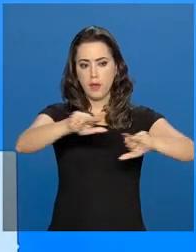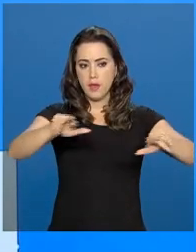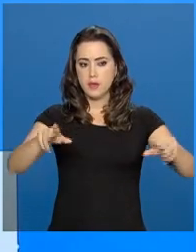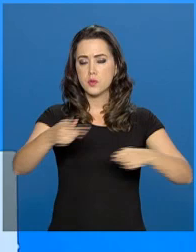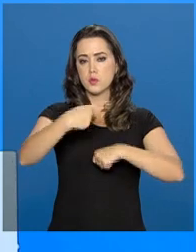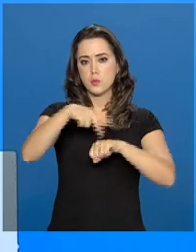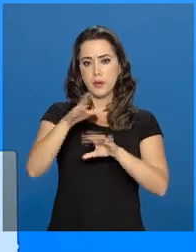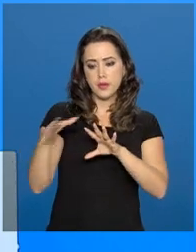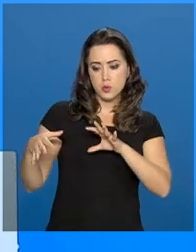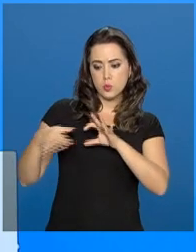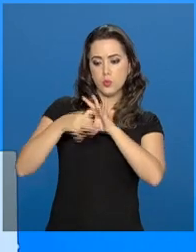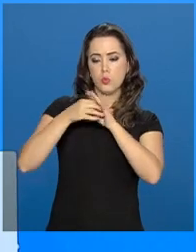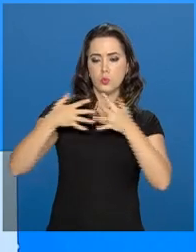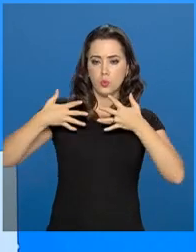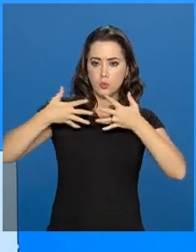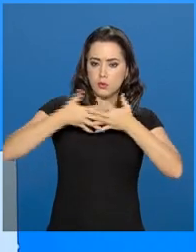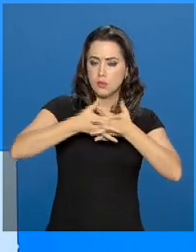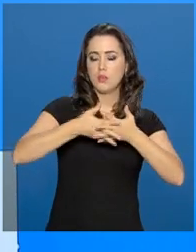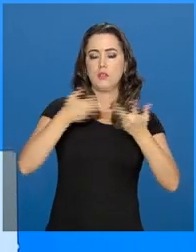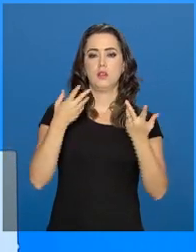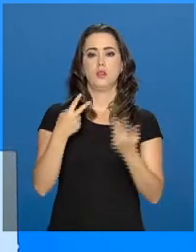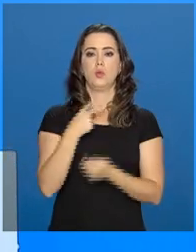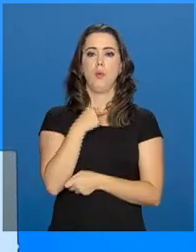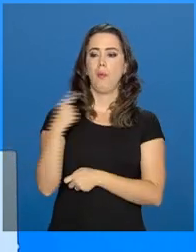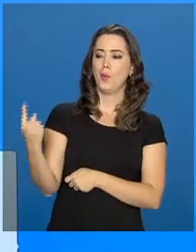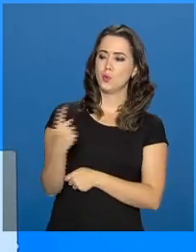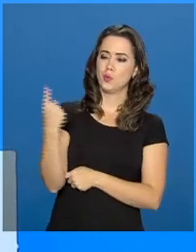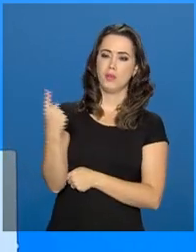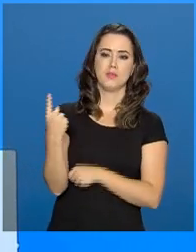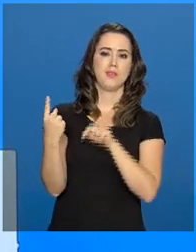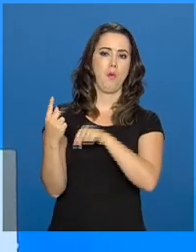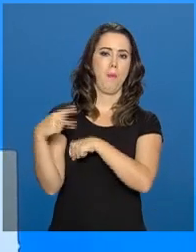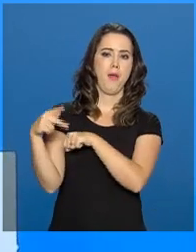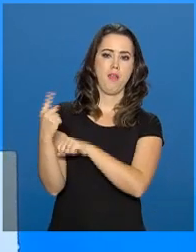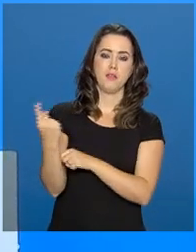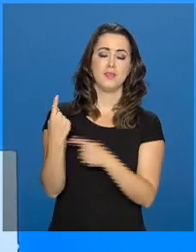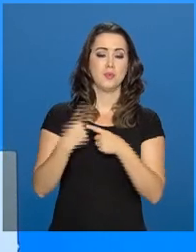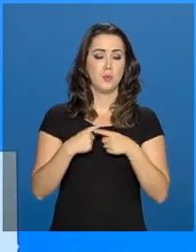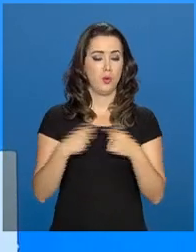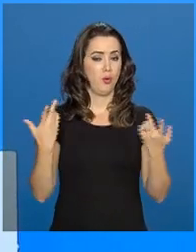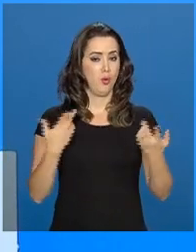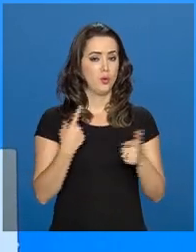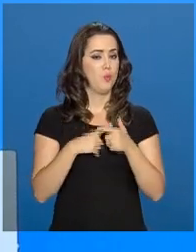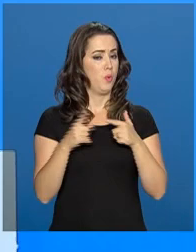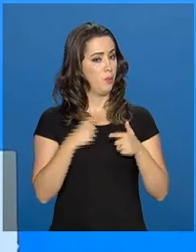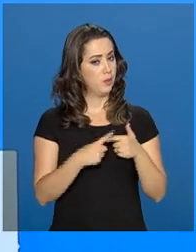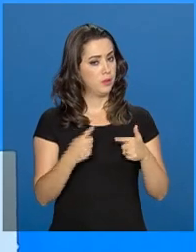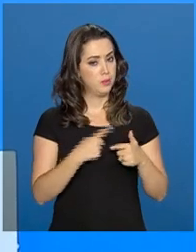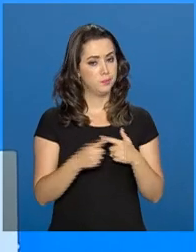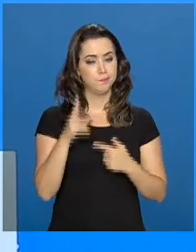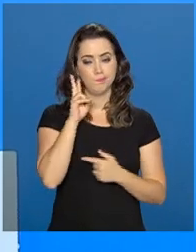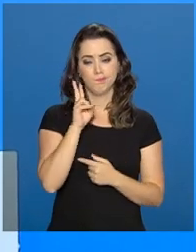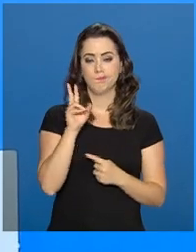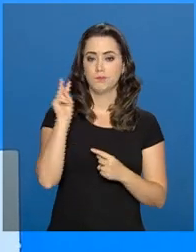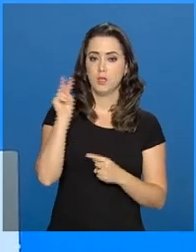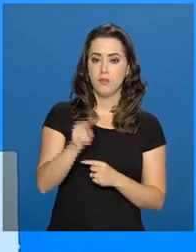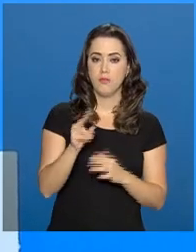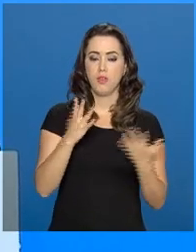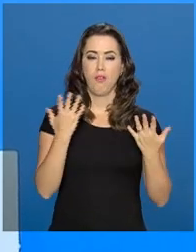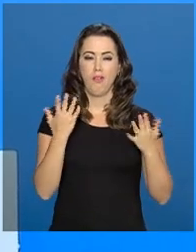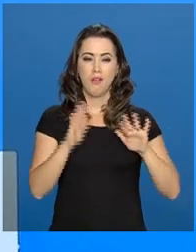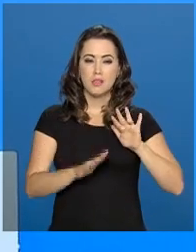não isolacionismo, porque hoje o mundo vive tensões, tendo em vista que